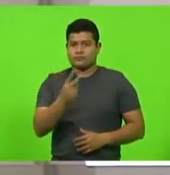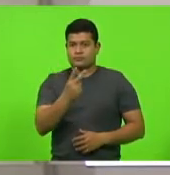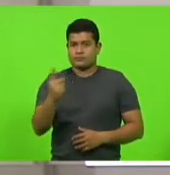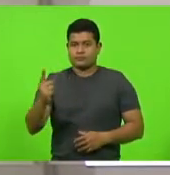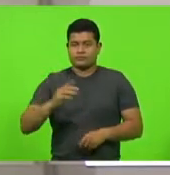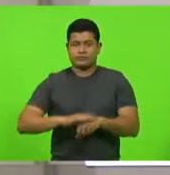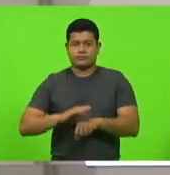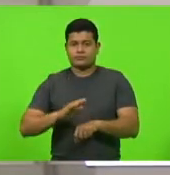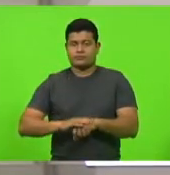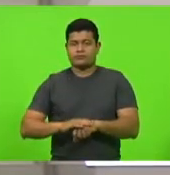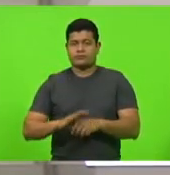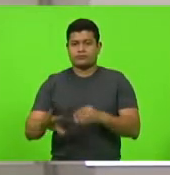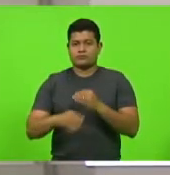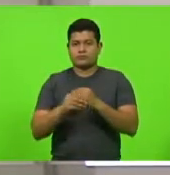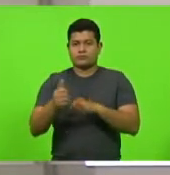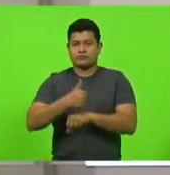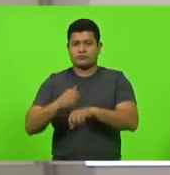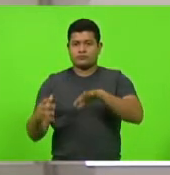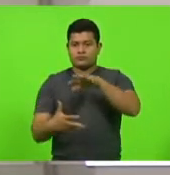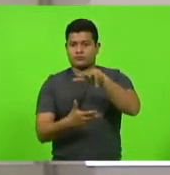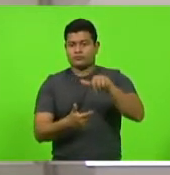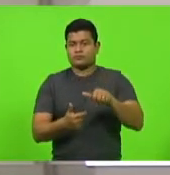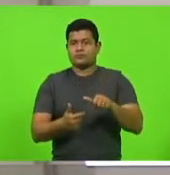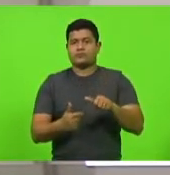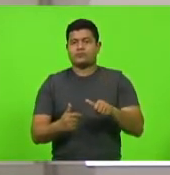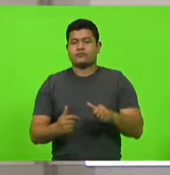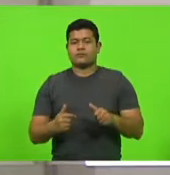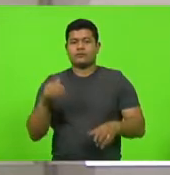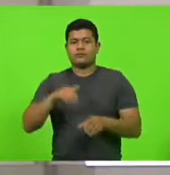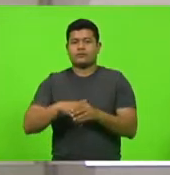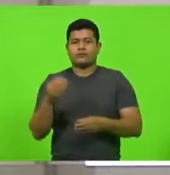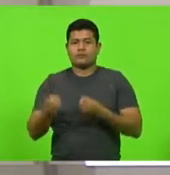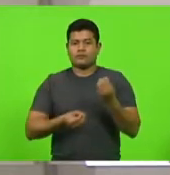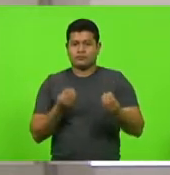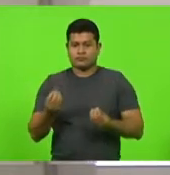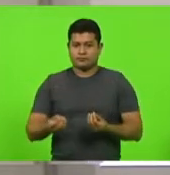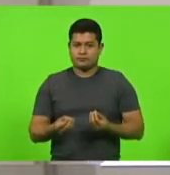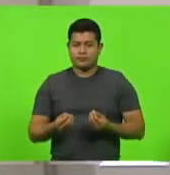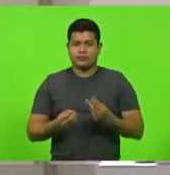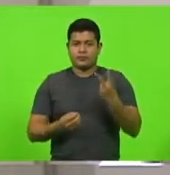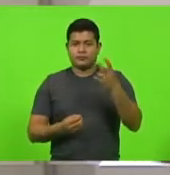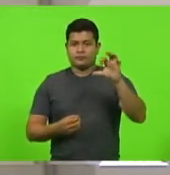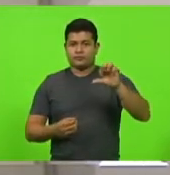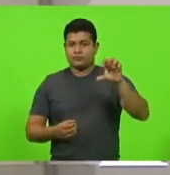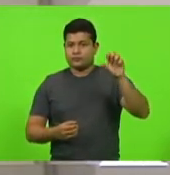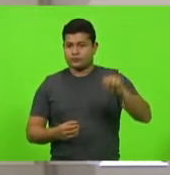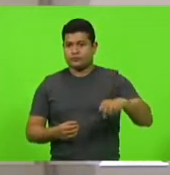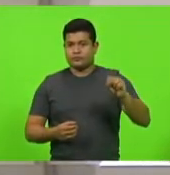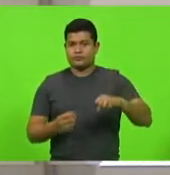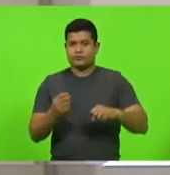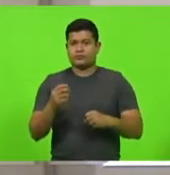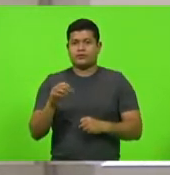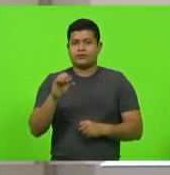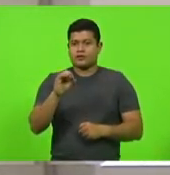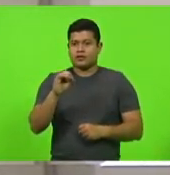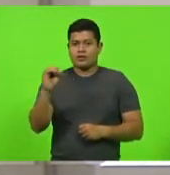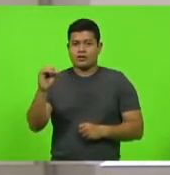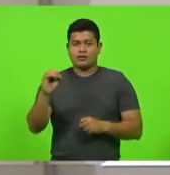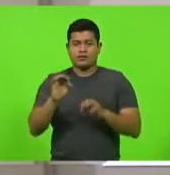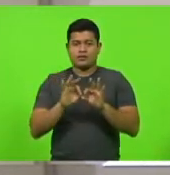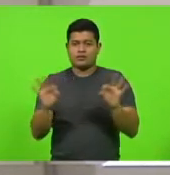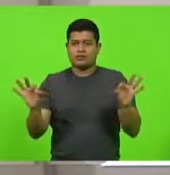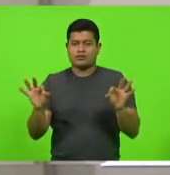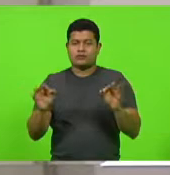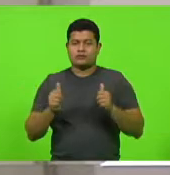0001/2021, com emenda substitutiva global, obtendo a seguinte votação: 29 votos sim e sem nenhum voto contrário